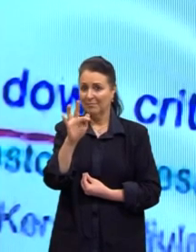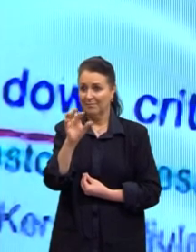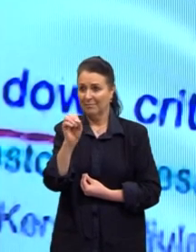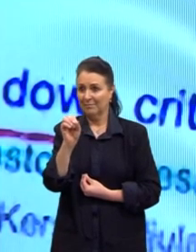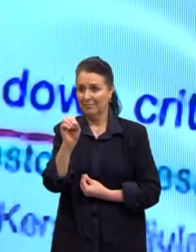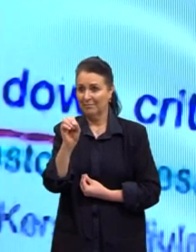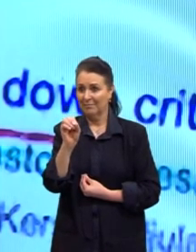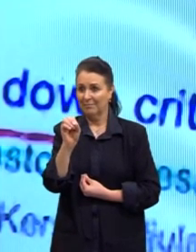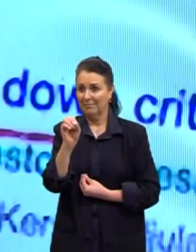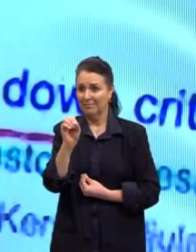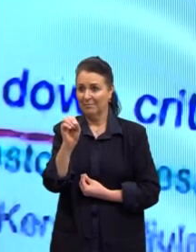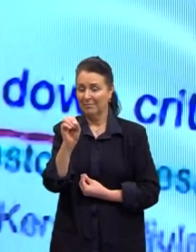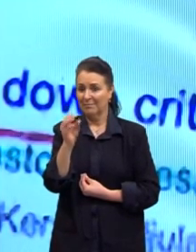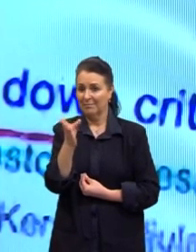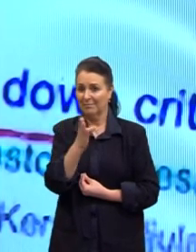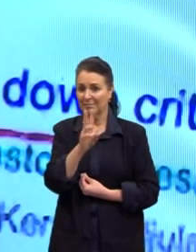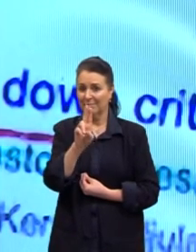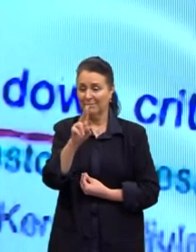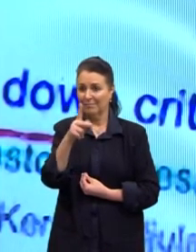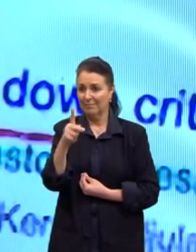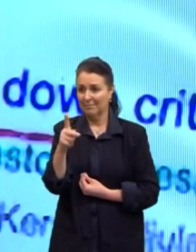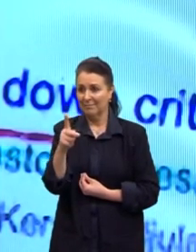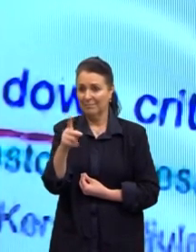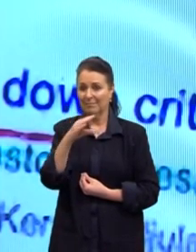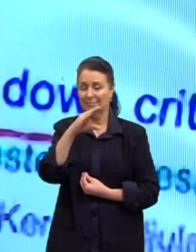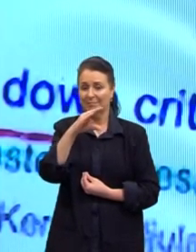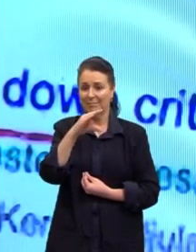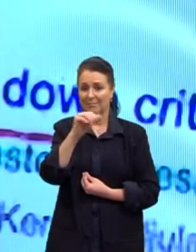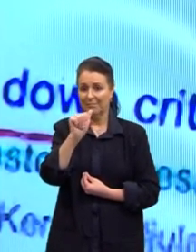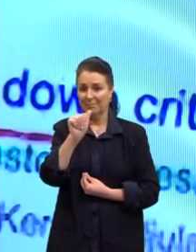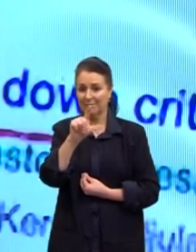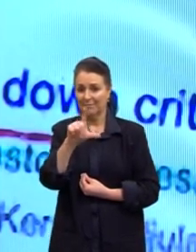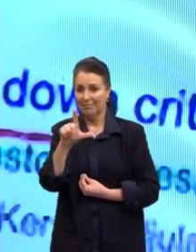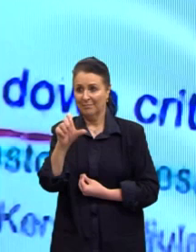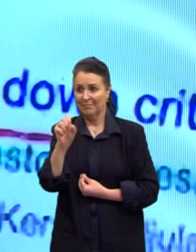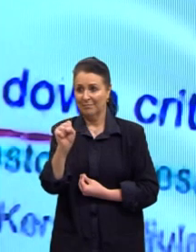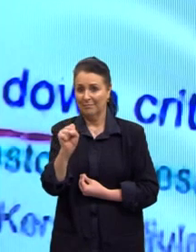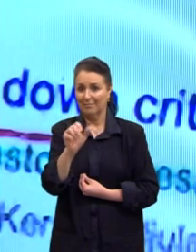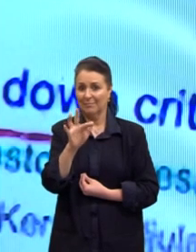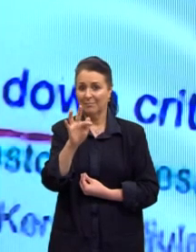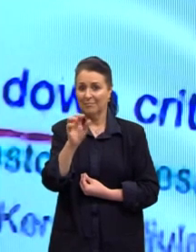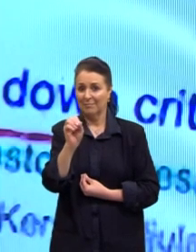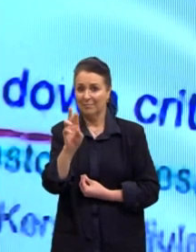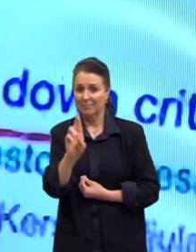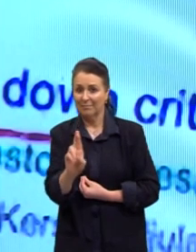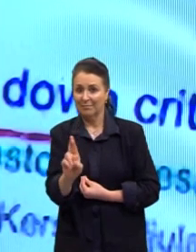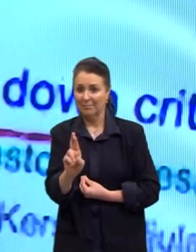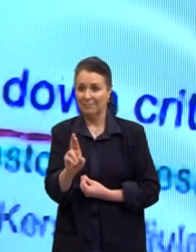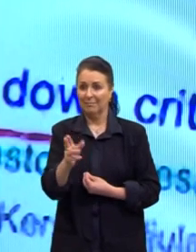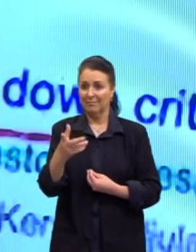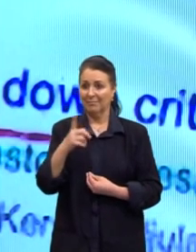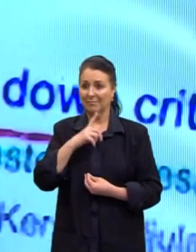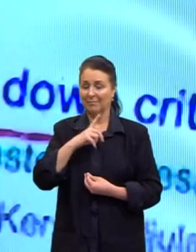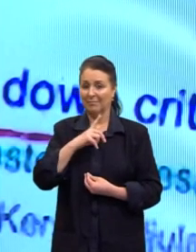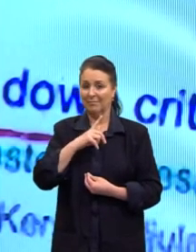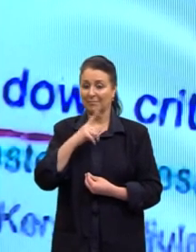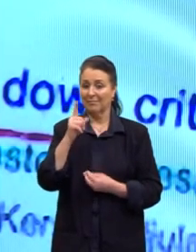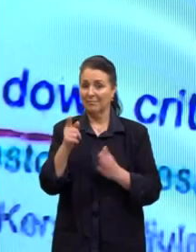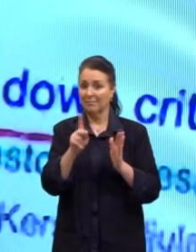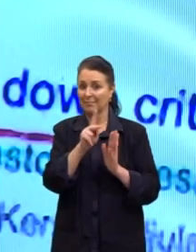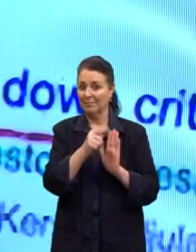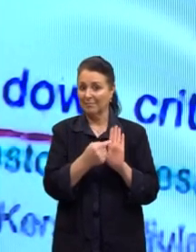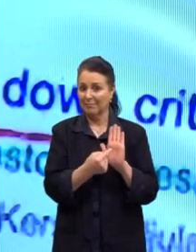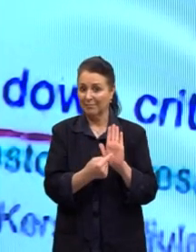kouap e agora o Call for o que que seria o Call for o Call for